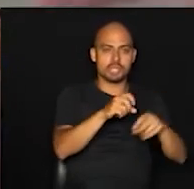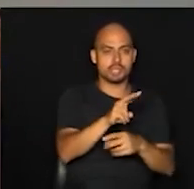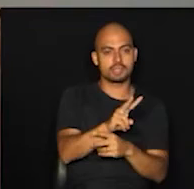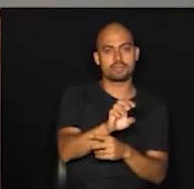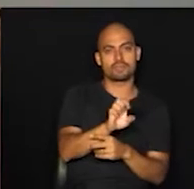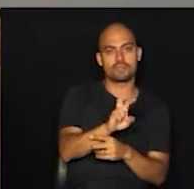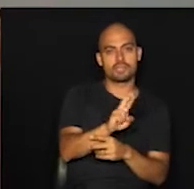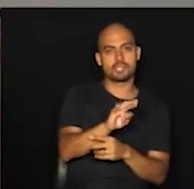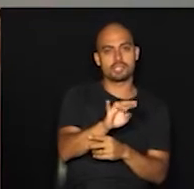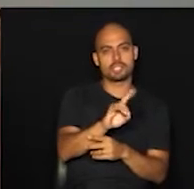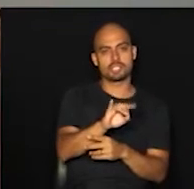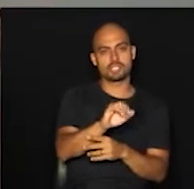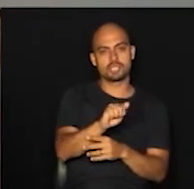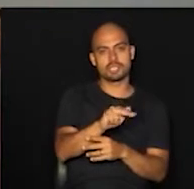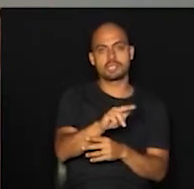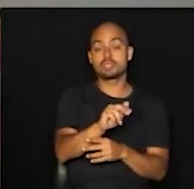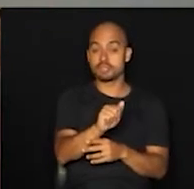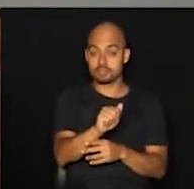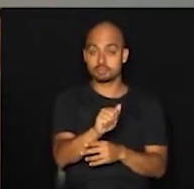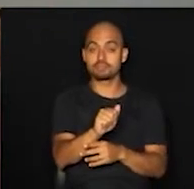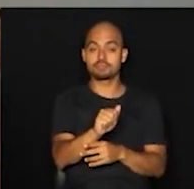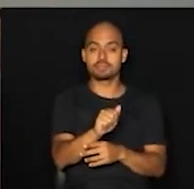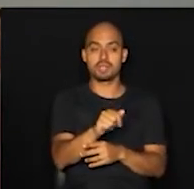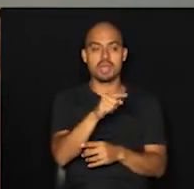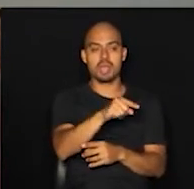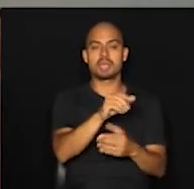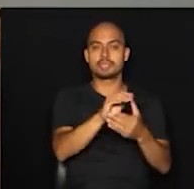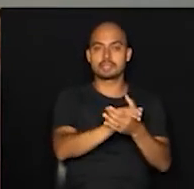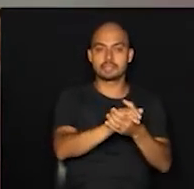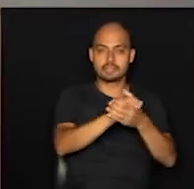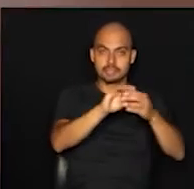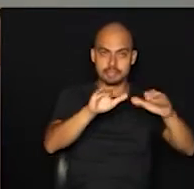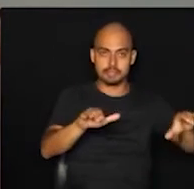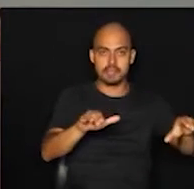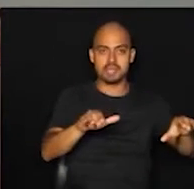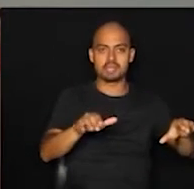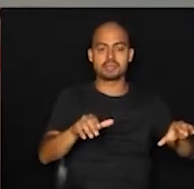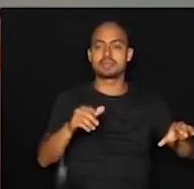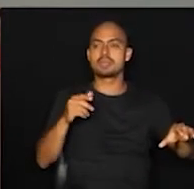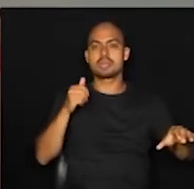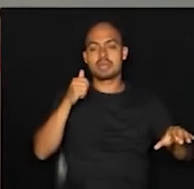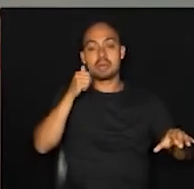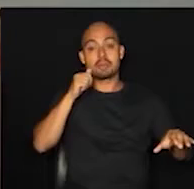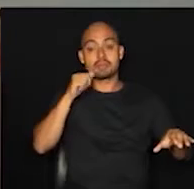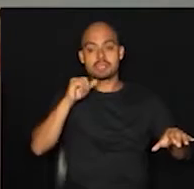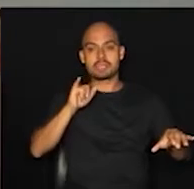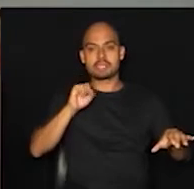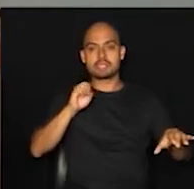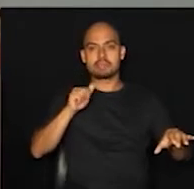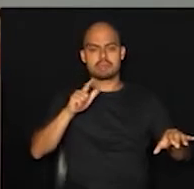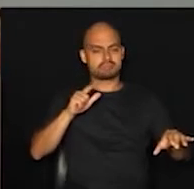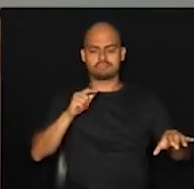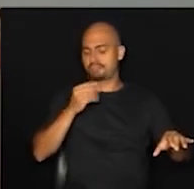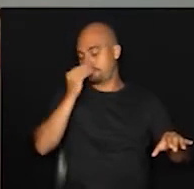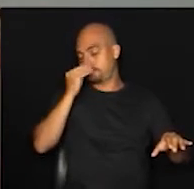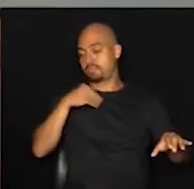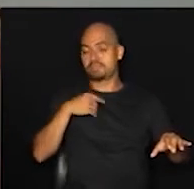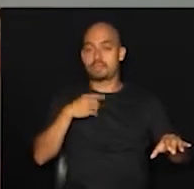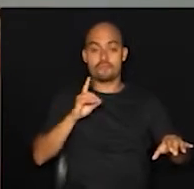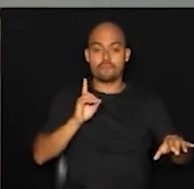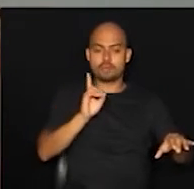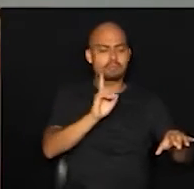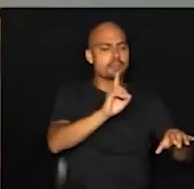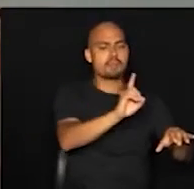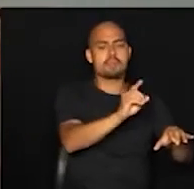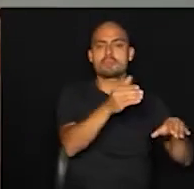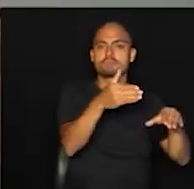Prado, que era uma senhora considerada separada do marido, e Dona Isabel nem ligou, foi lá assim mesmo. Era uma espécie de um chalé